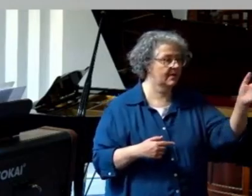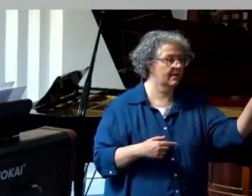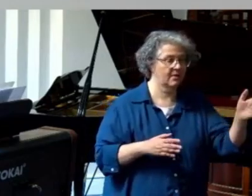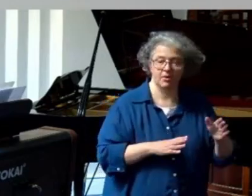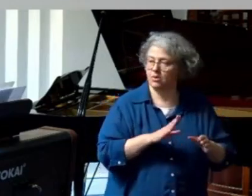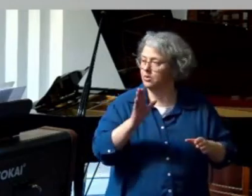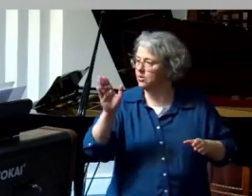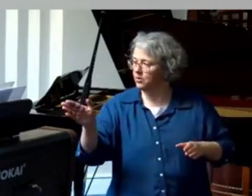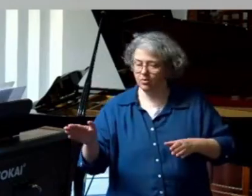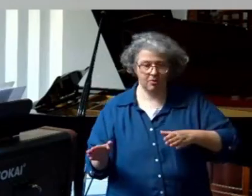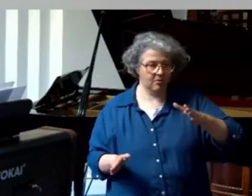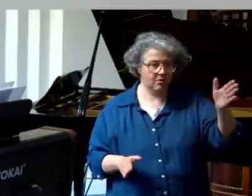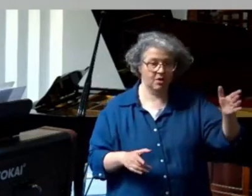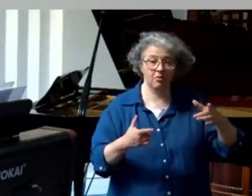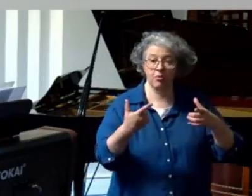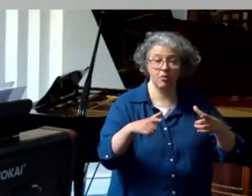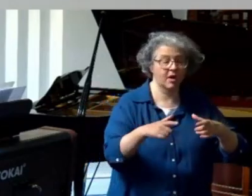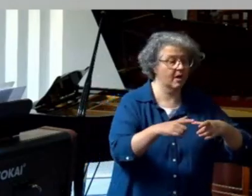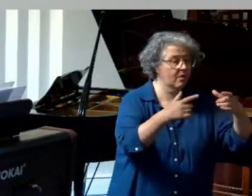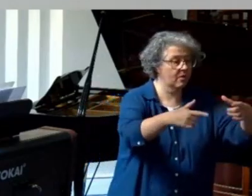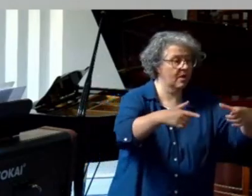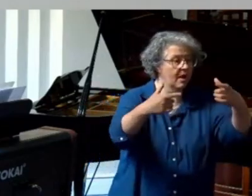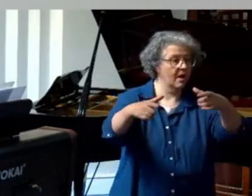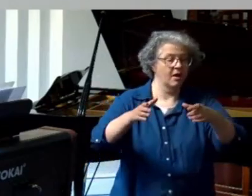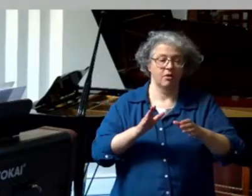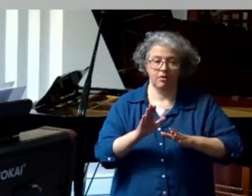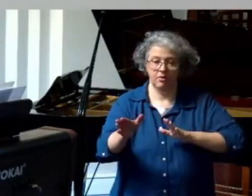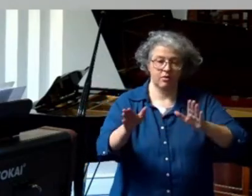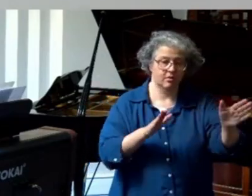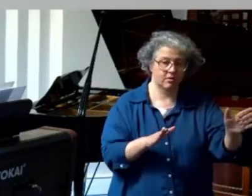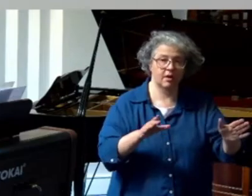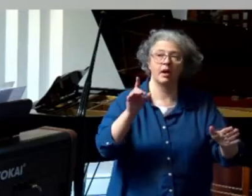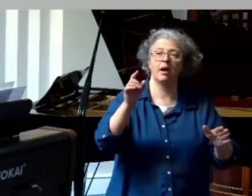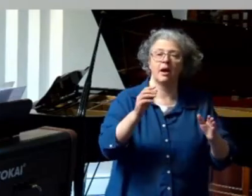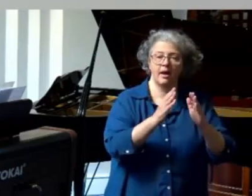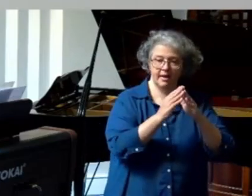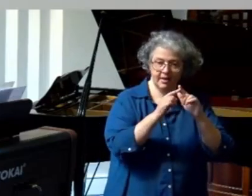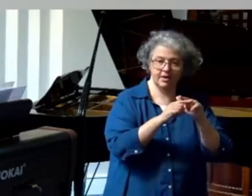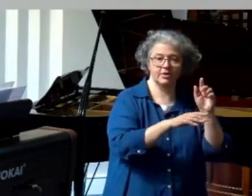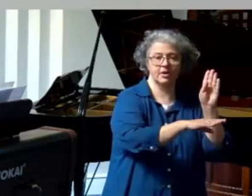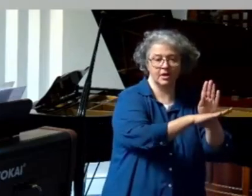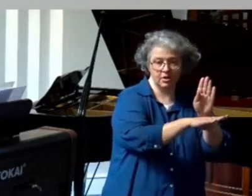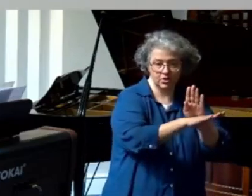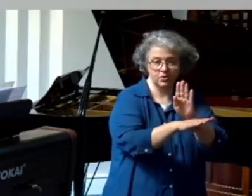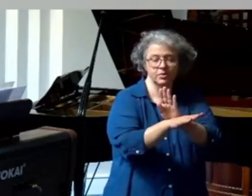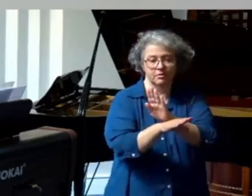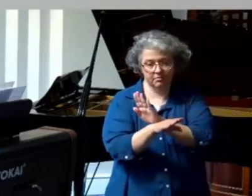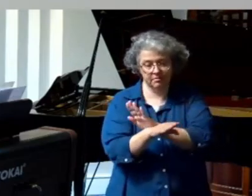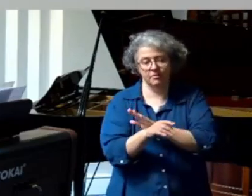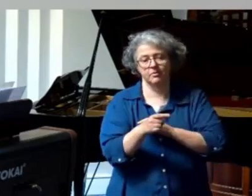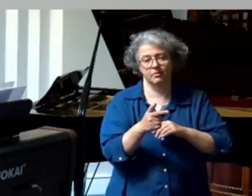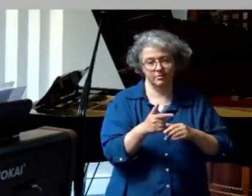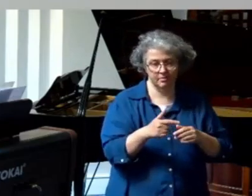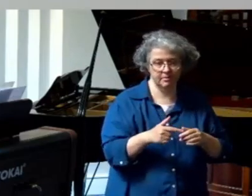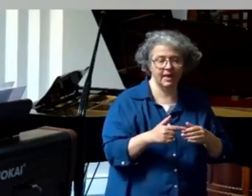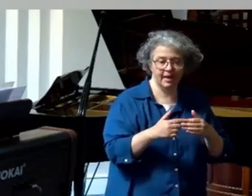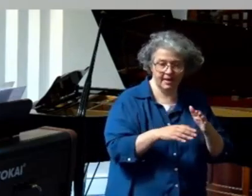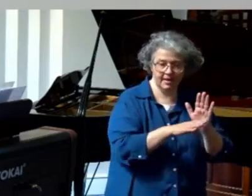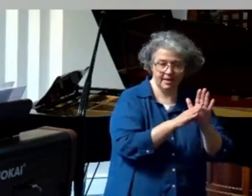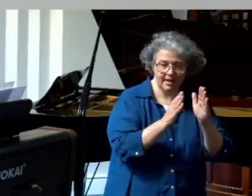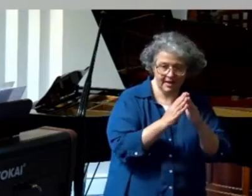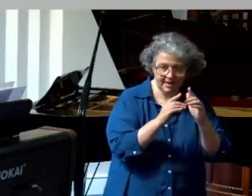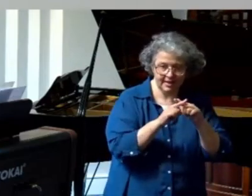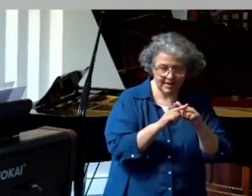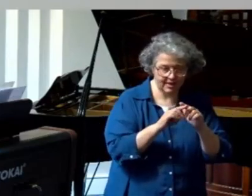vocês estiverem, a igreja onde vocês estiverem, os ajudará nessa caminhada, a caminhada de